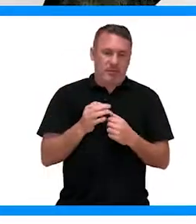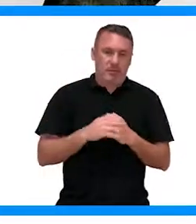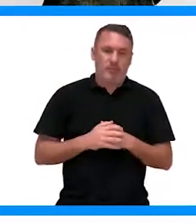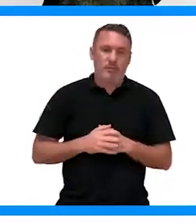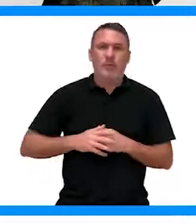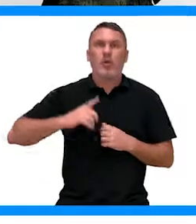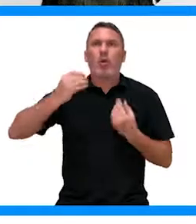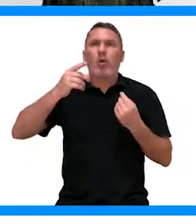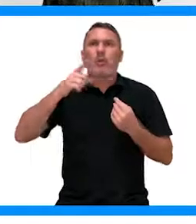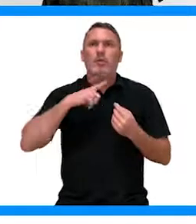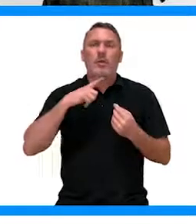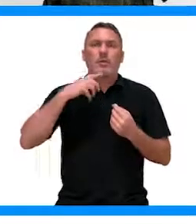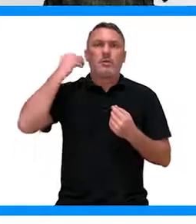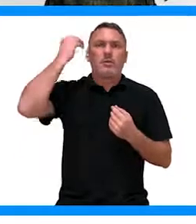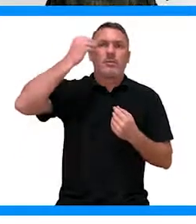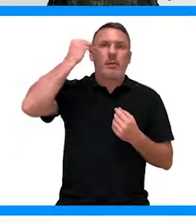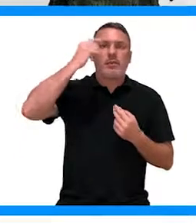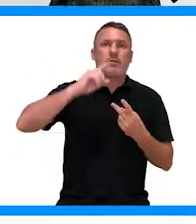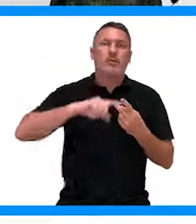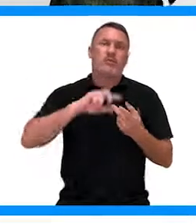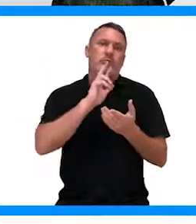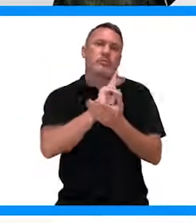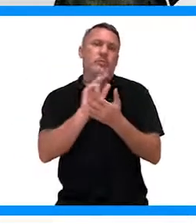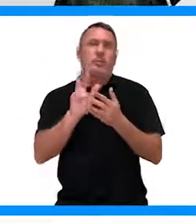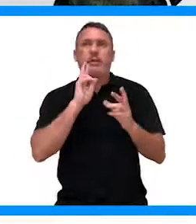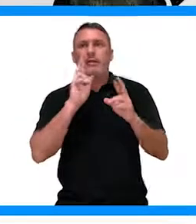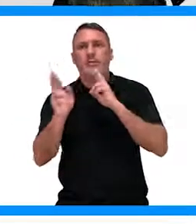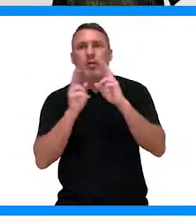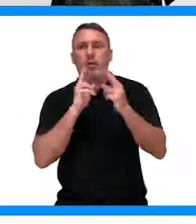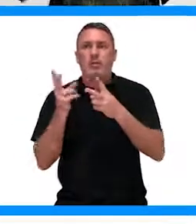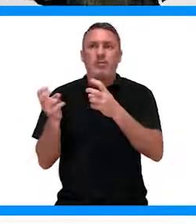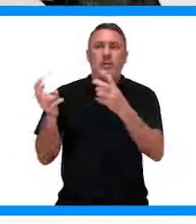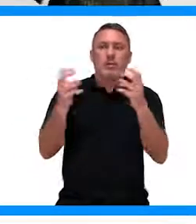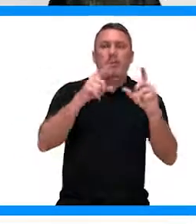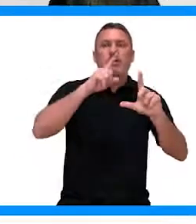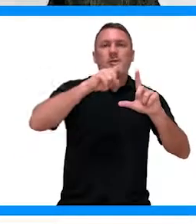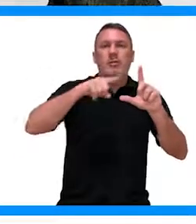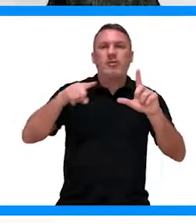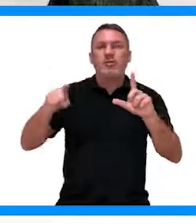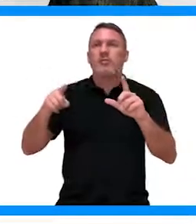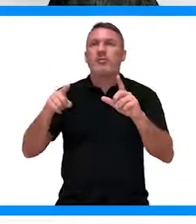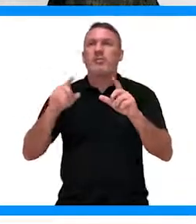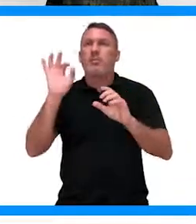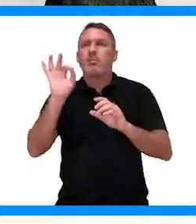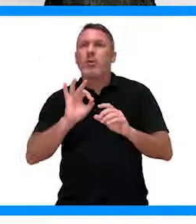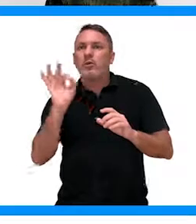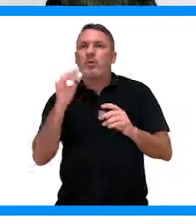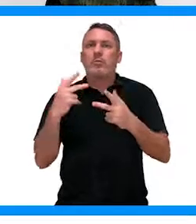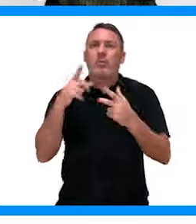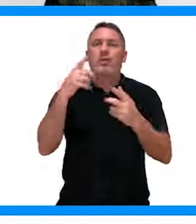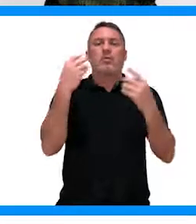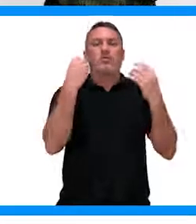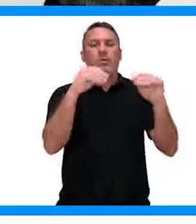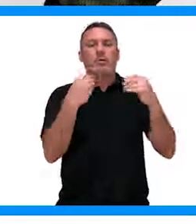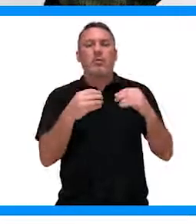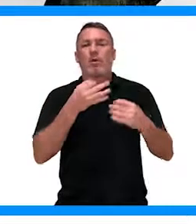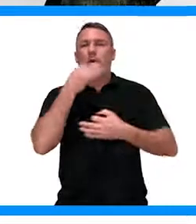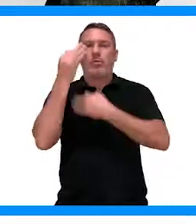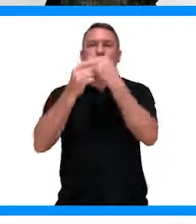né? Você, através de experimentos, de pesquisa, de resultado, estatísticas, aí você coloca